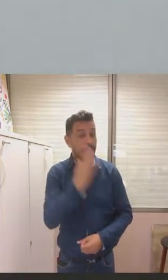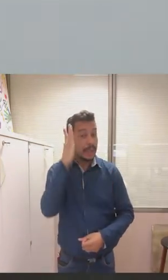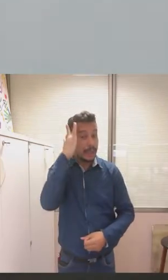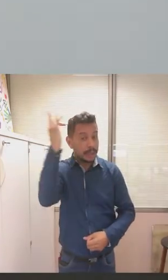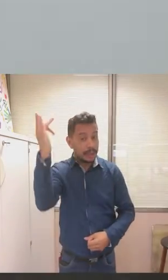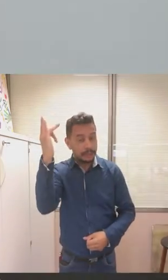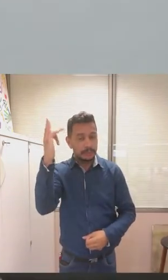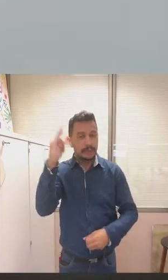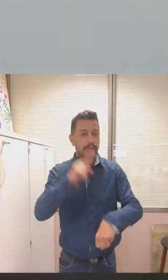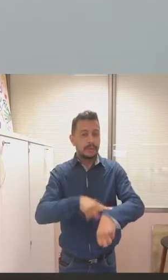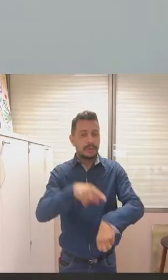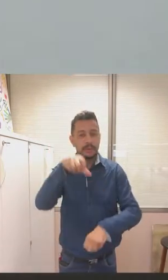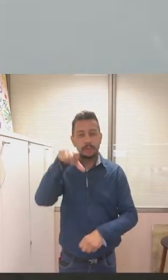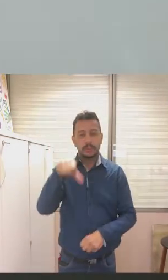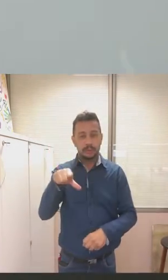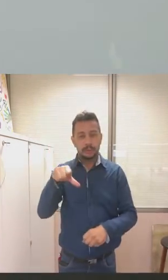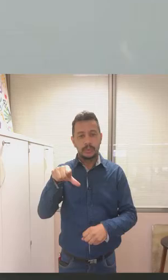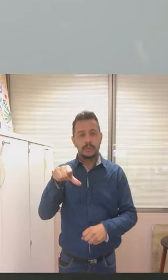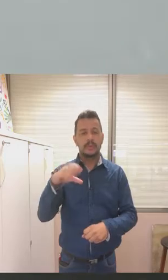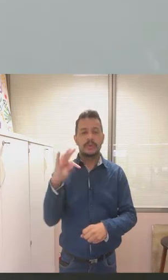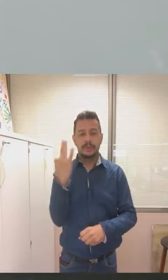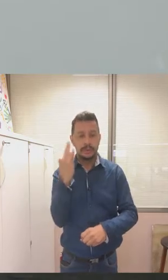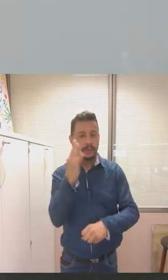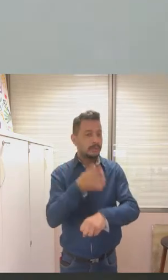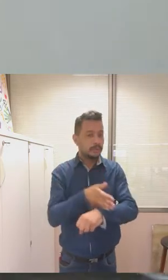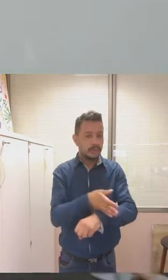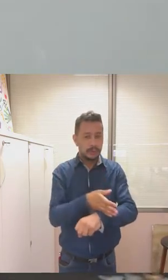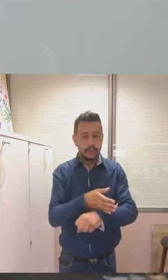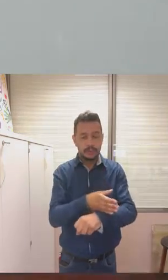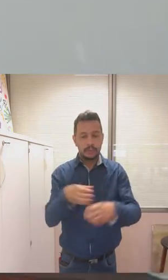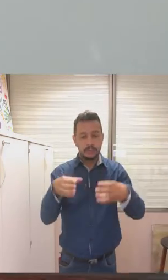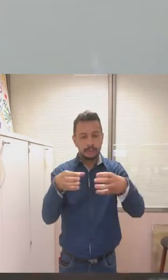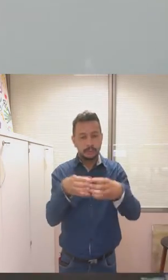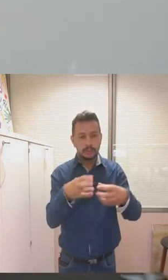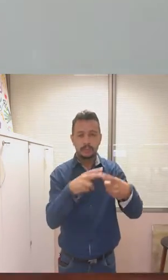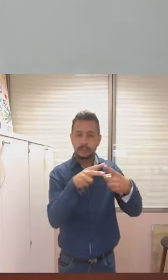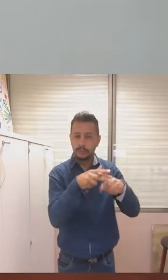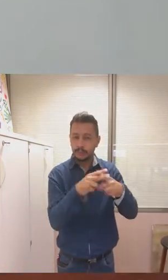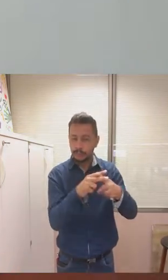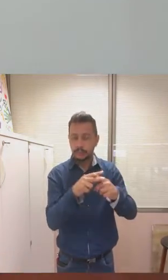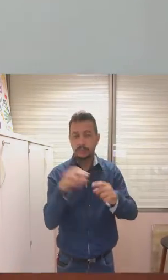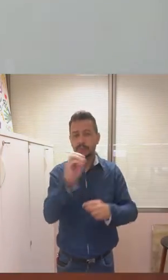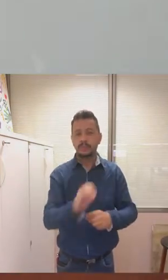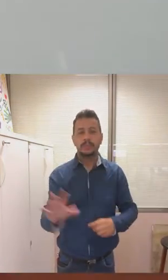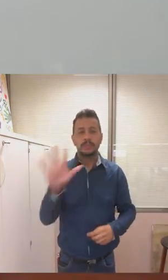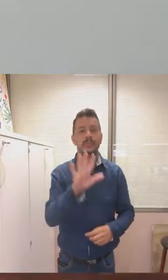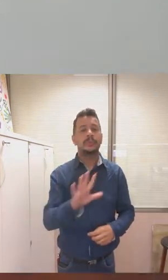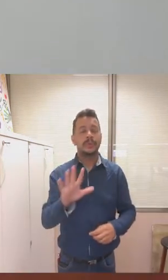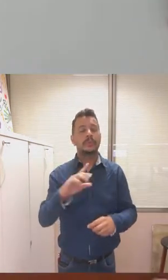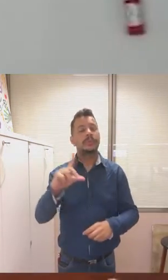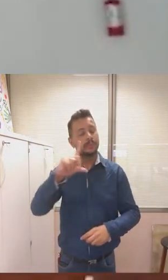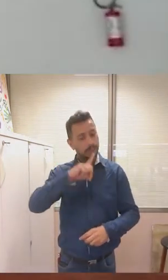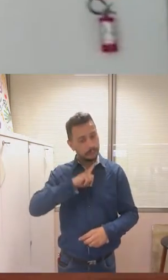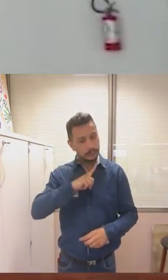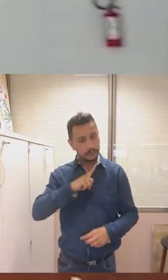é amanhã a partir das 9 horas aqui na subsede do sindicato dos metalúrgicos de Osasco e região o